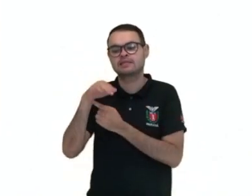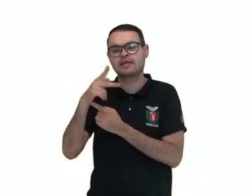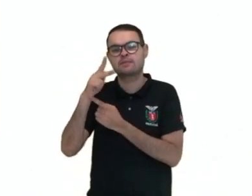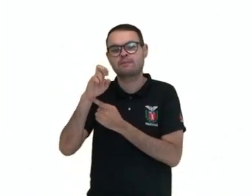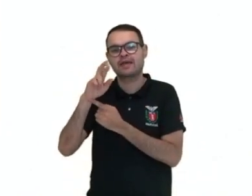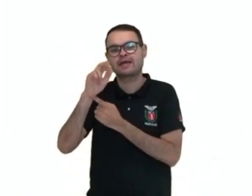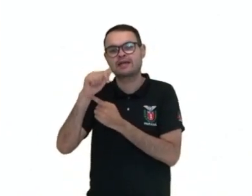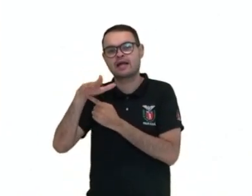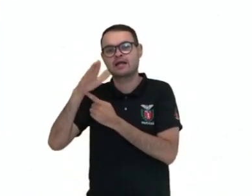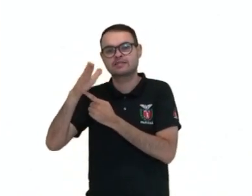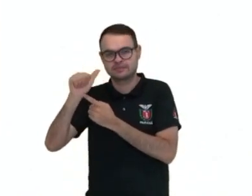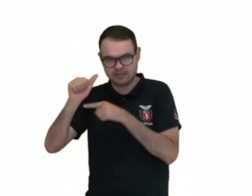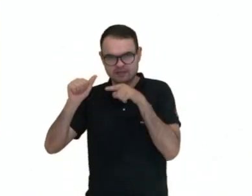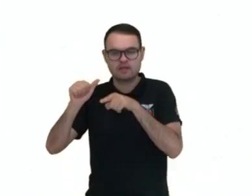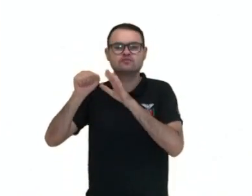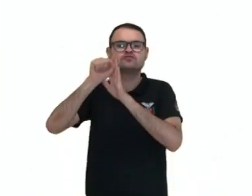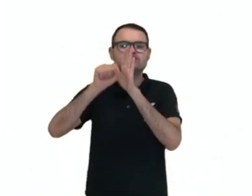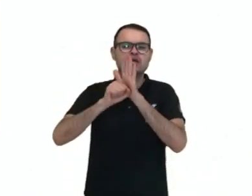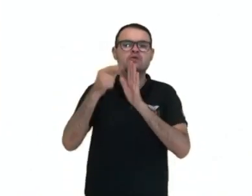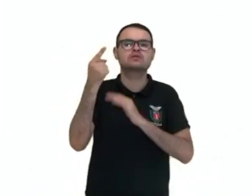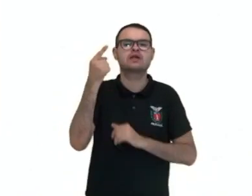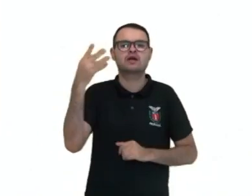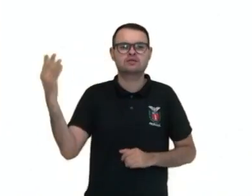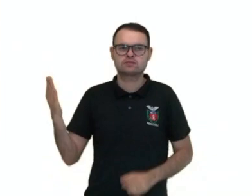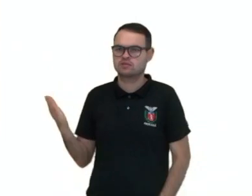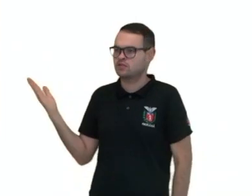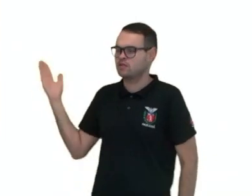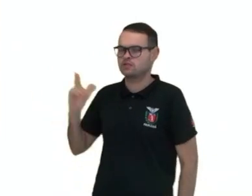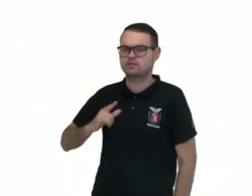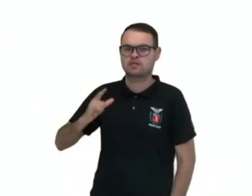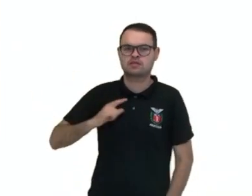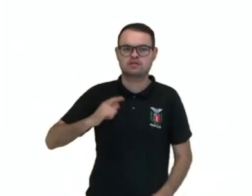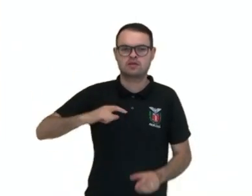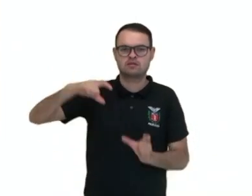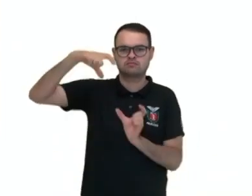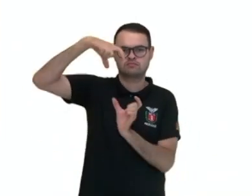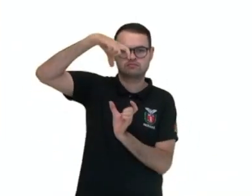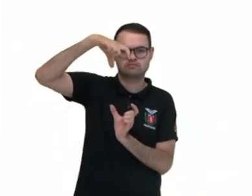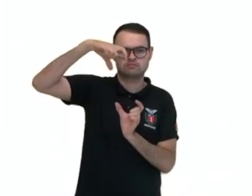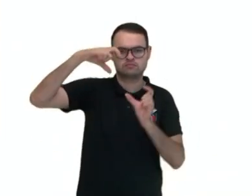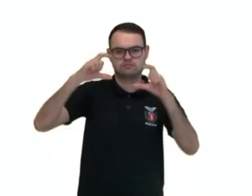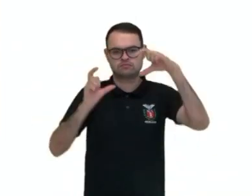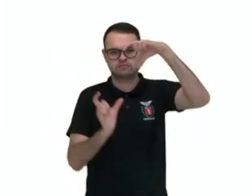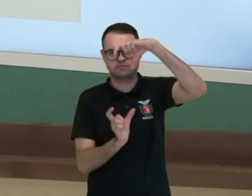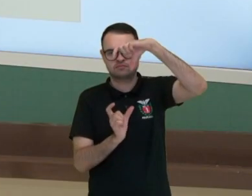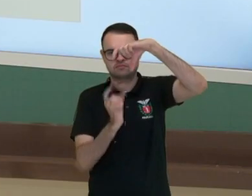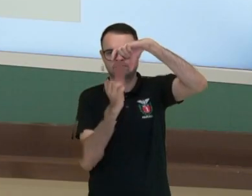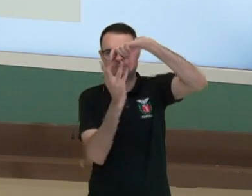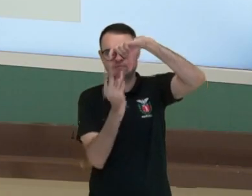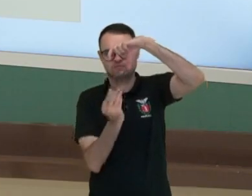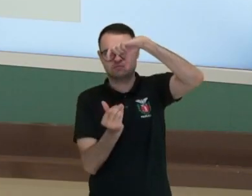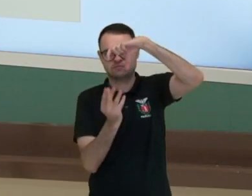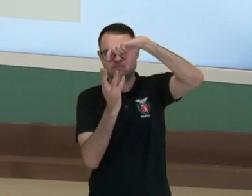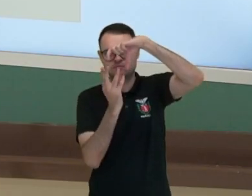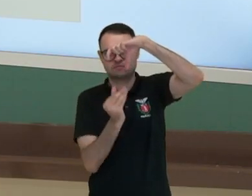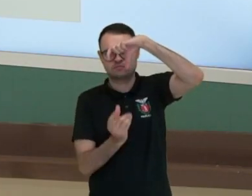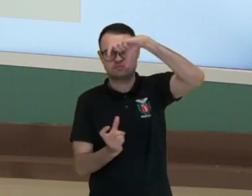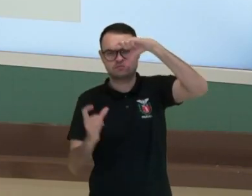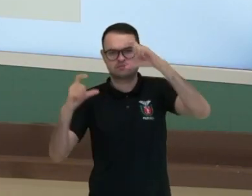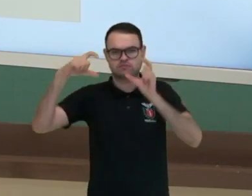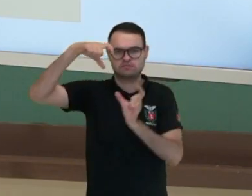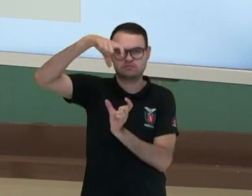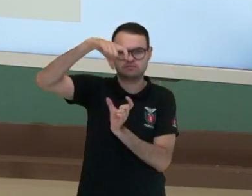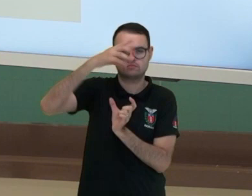século XIV, né? E aqui uma ampulheta, que é o símbolo da história, né? Essa ampulheta que a gente utiliza